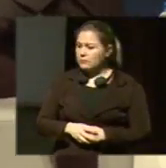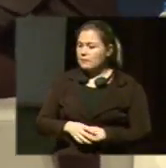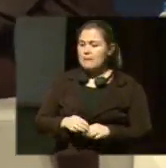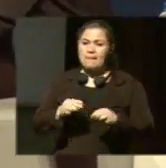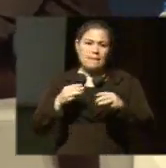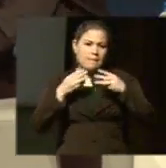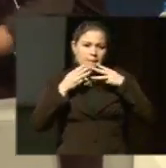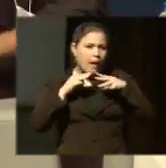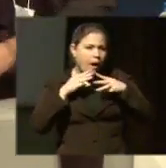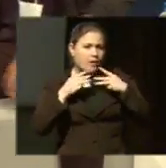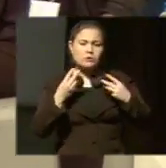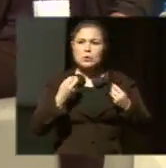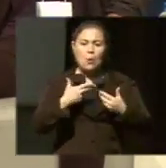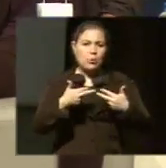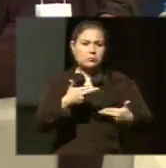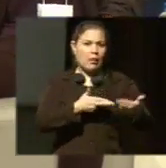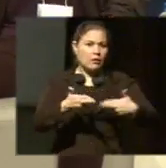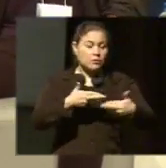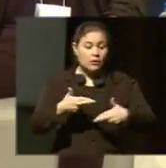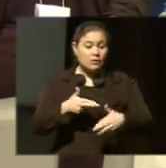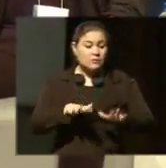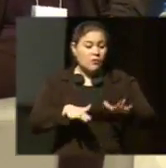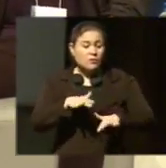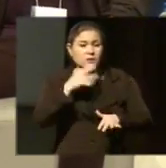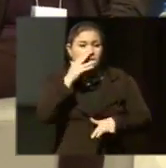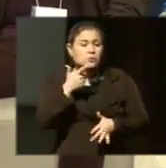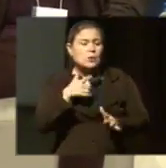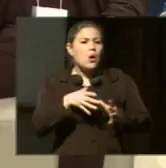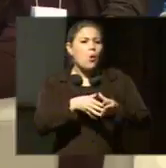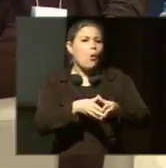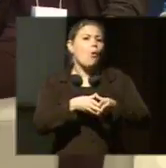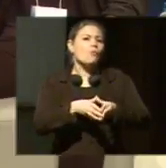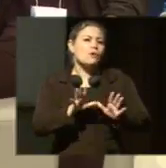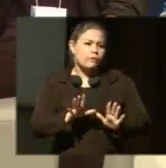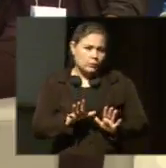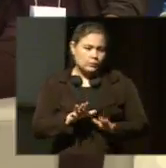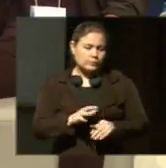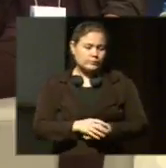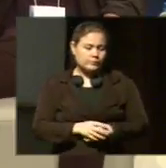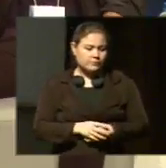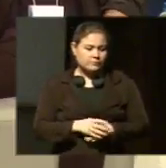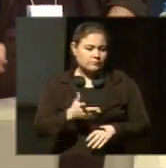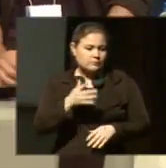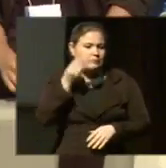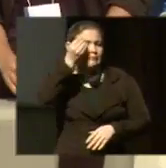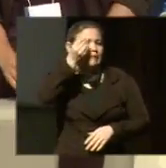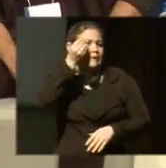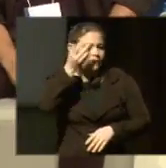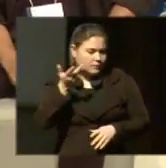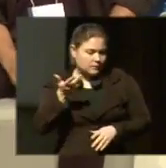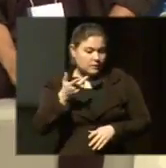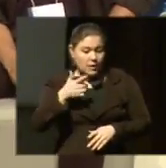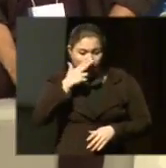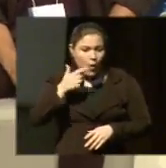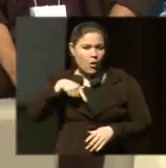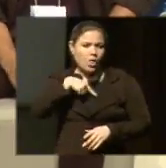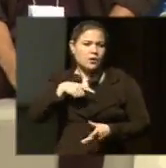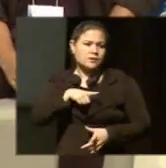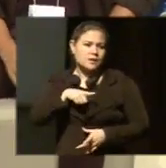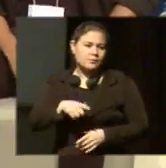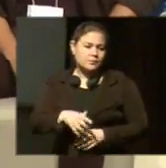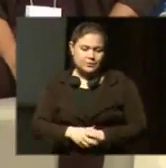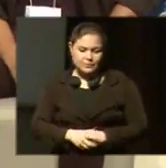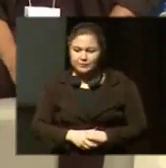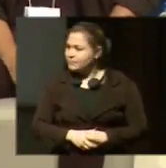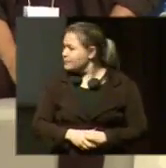marketing ou coisas relacionadas. Talvez ele não tivesse o convívio que, sei lá, a gente aqui tem. Na